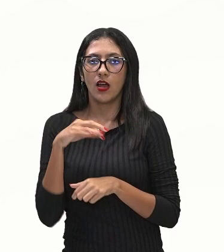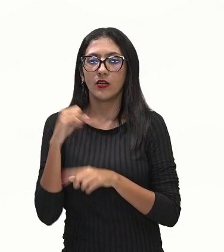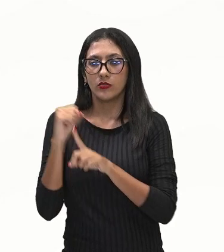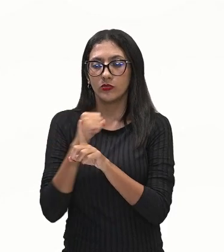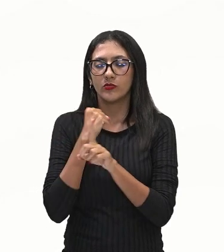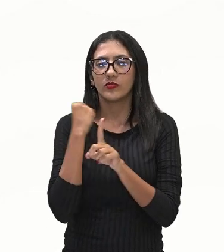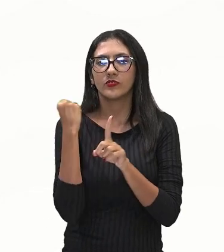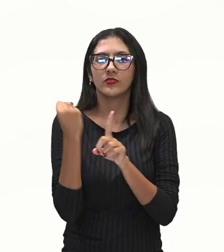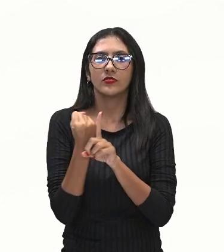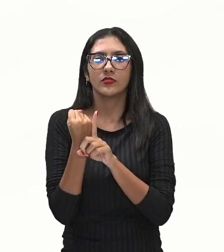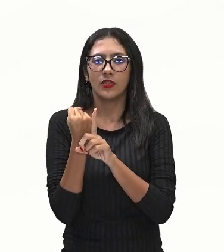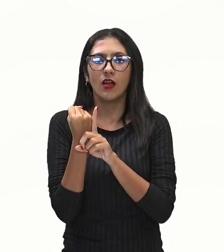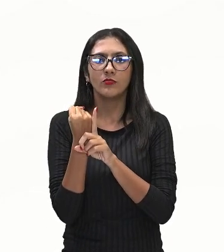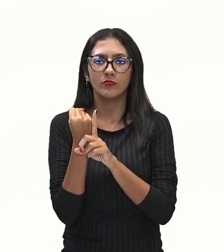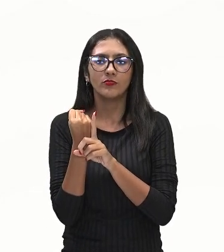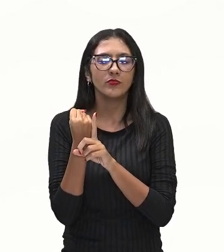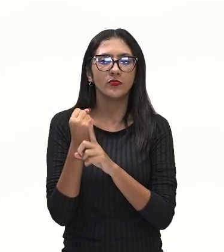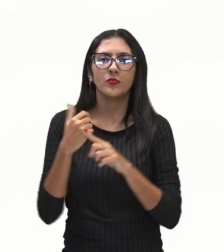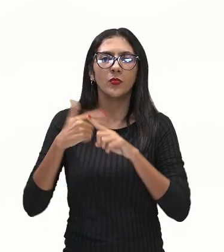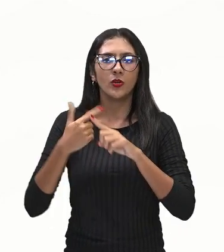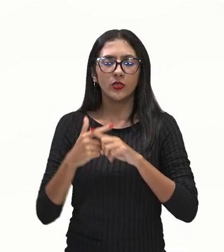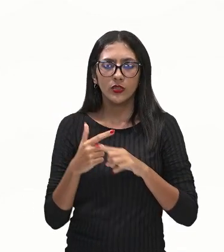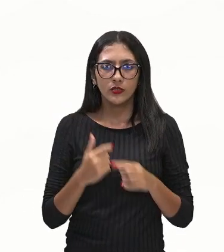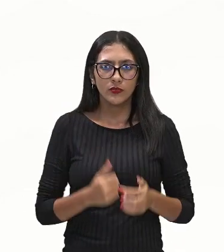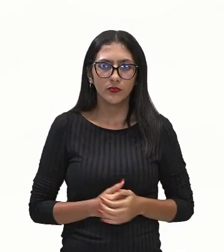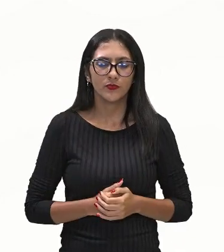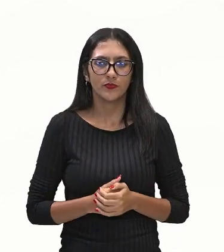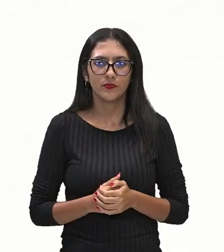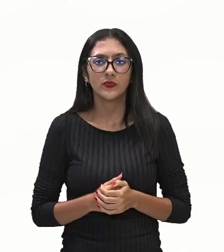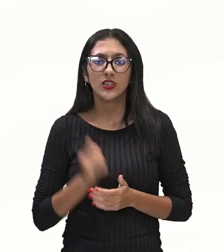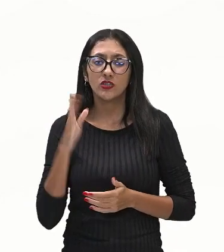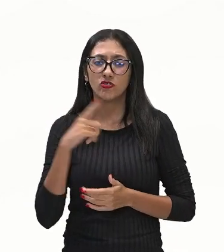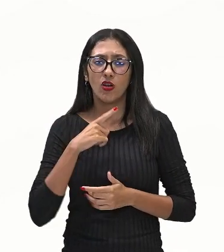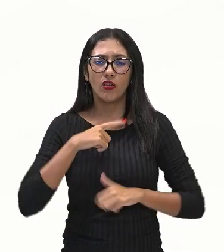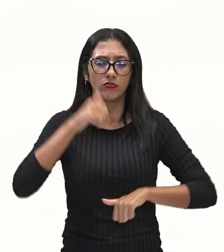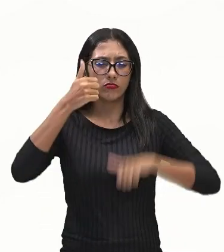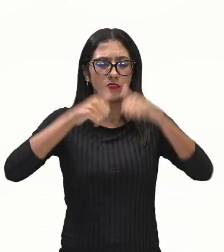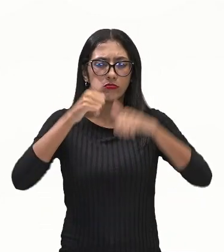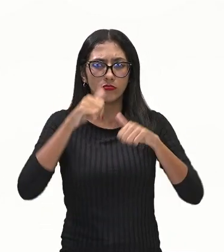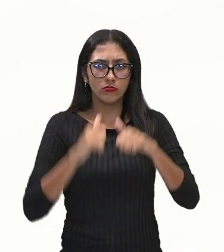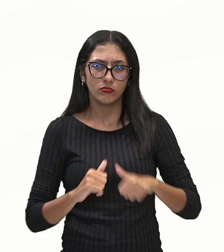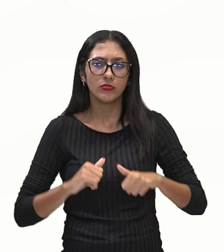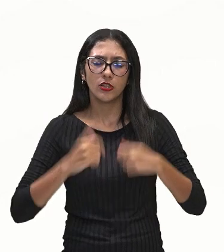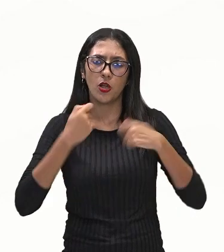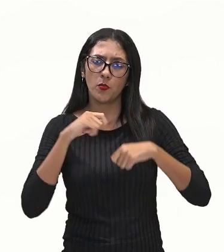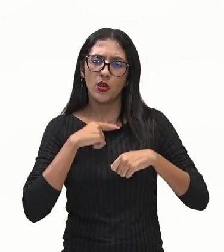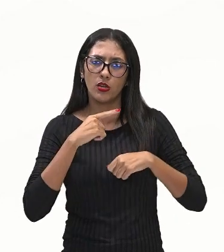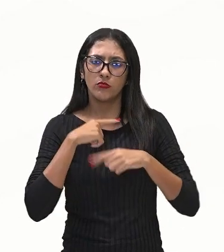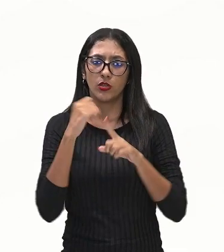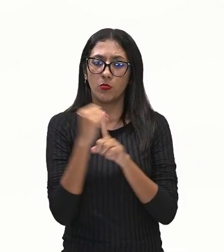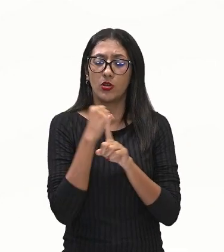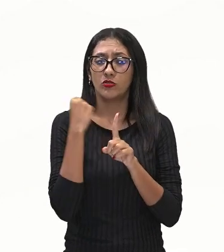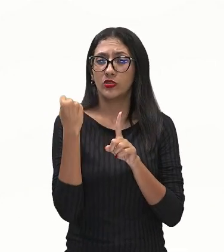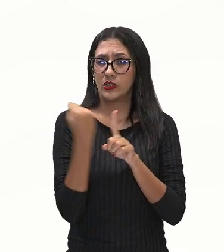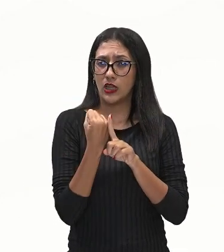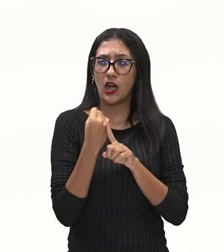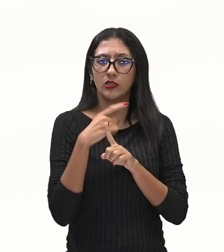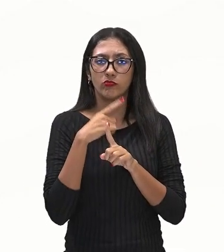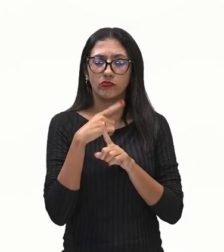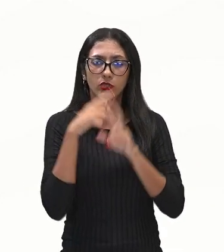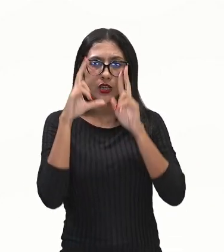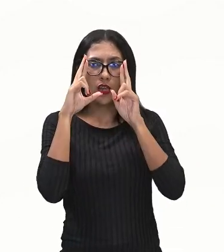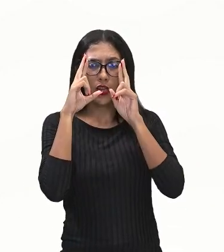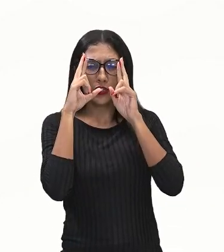sociologicamente, ok? Justamente porque ao ter essa análise, eu vou trazer uma sociedade tolerante, e aí a